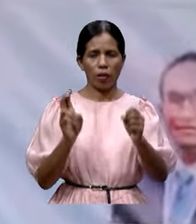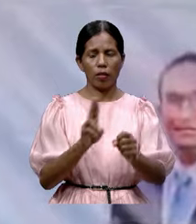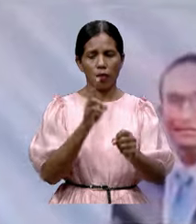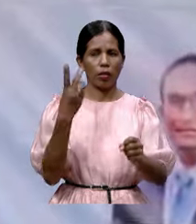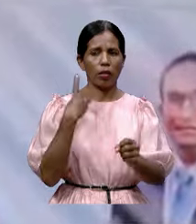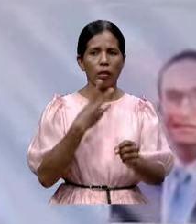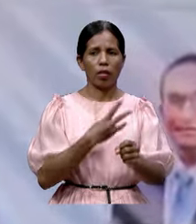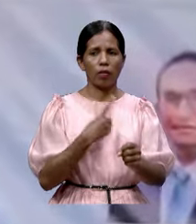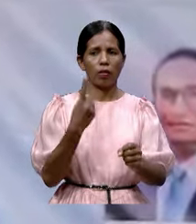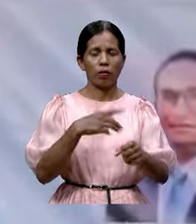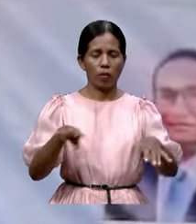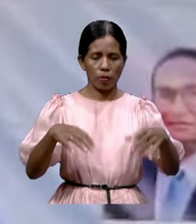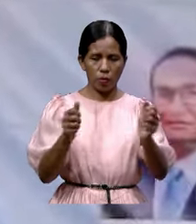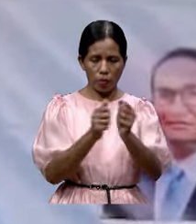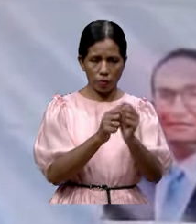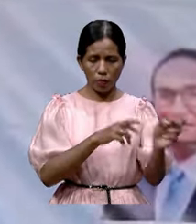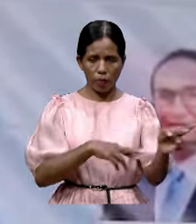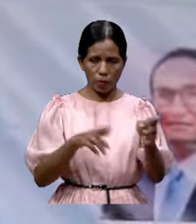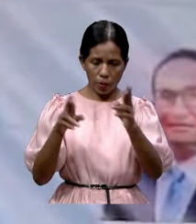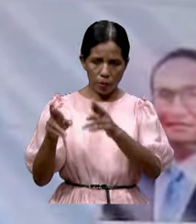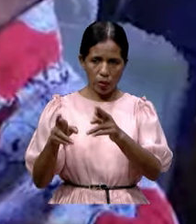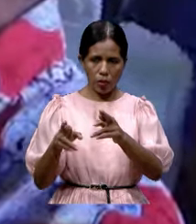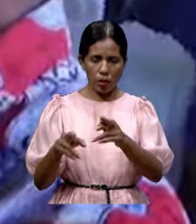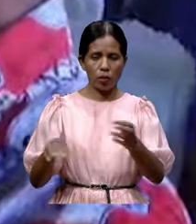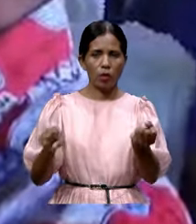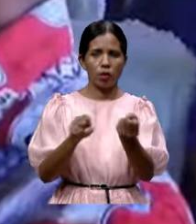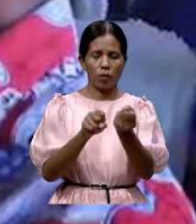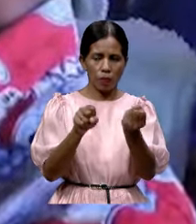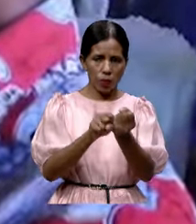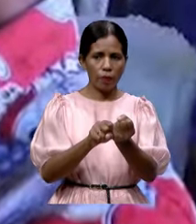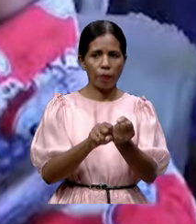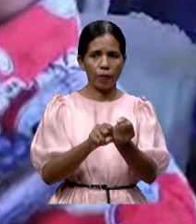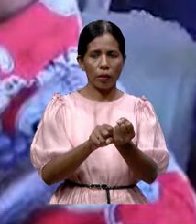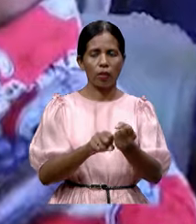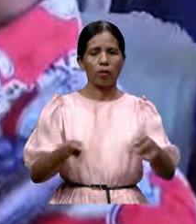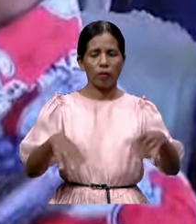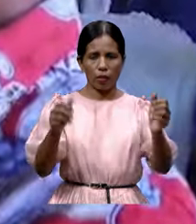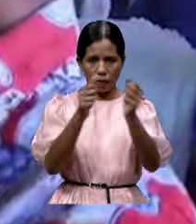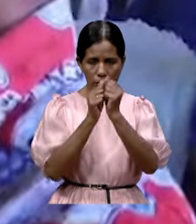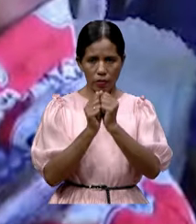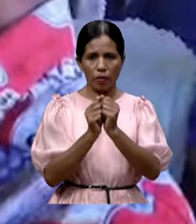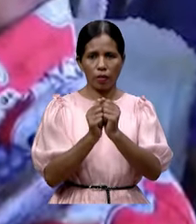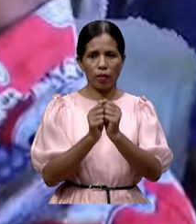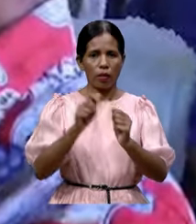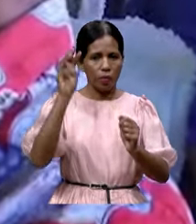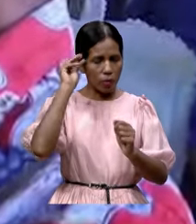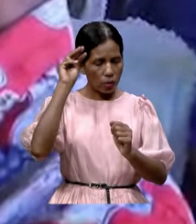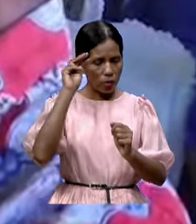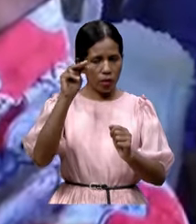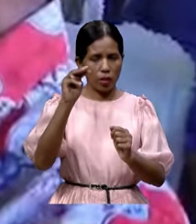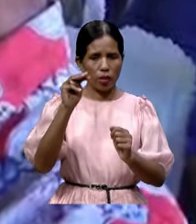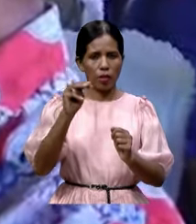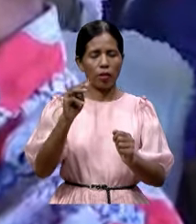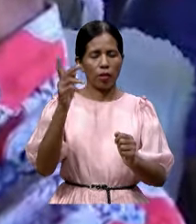ami jeke ami pronto a tu contribui a tu coopera ho be ministerio